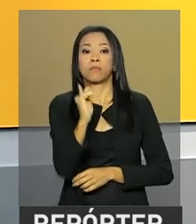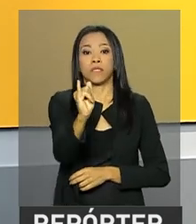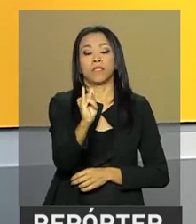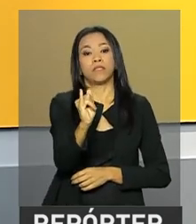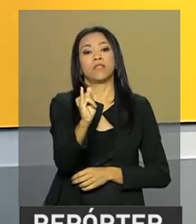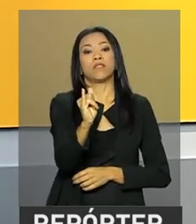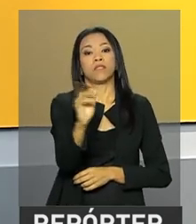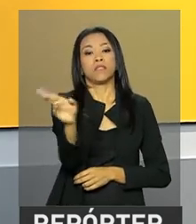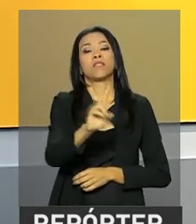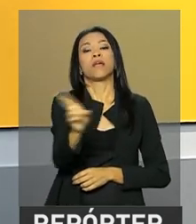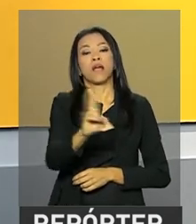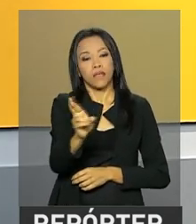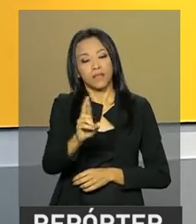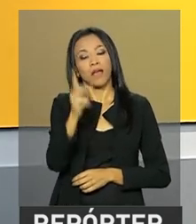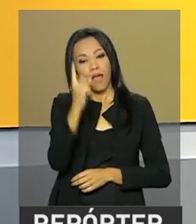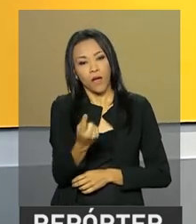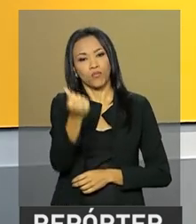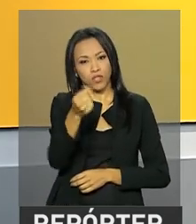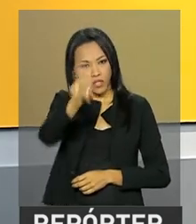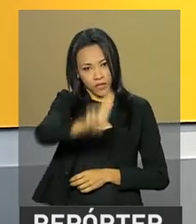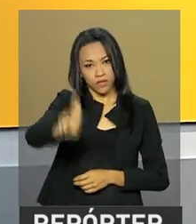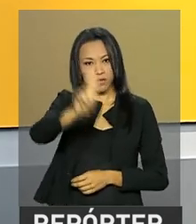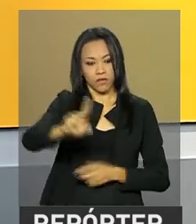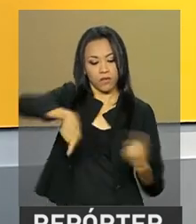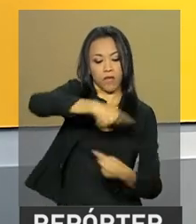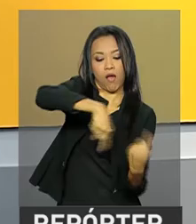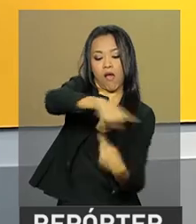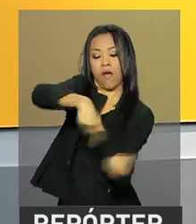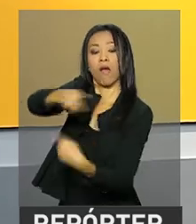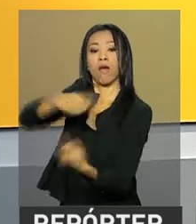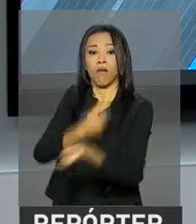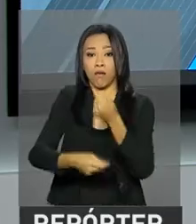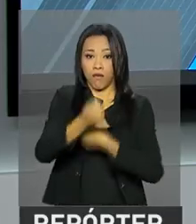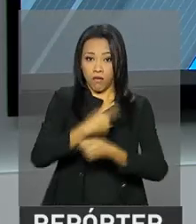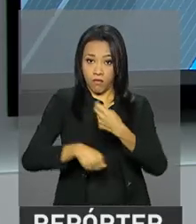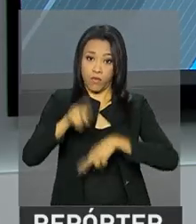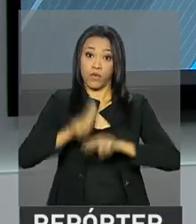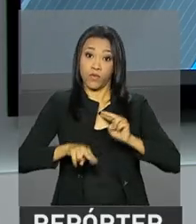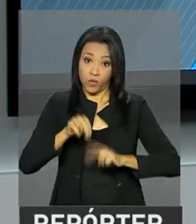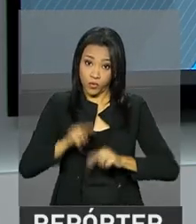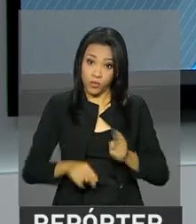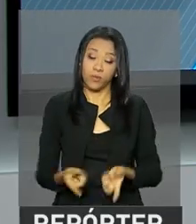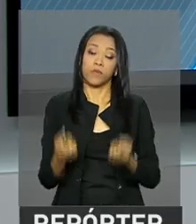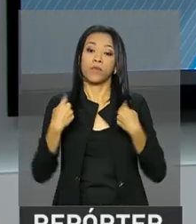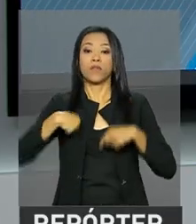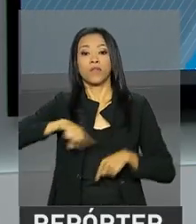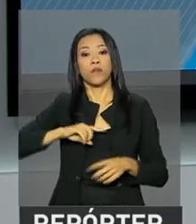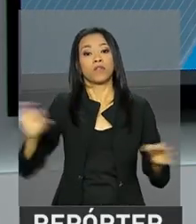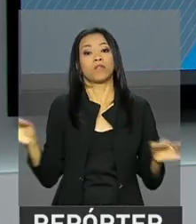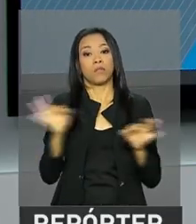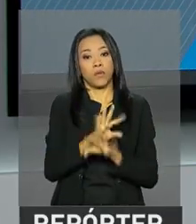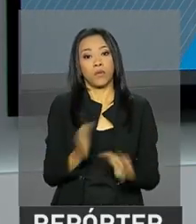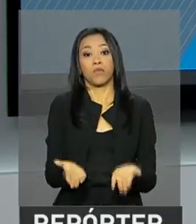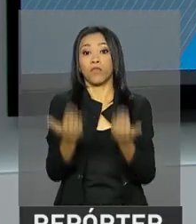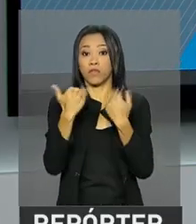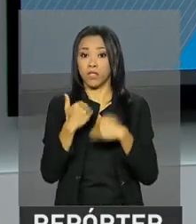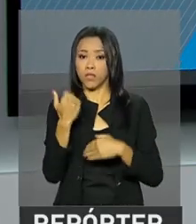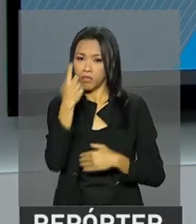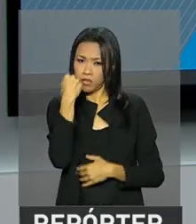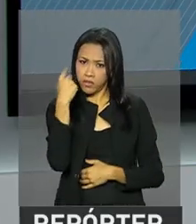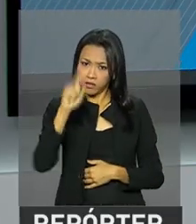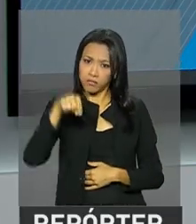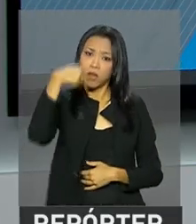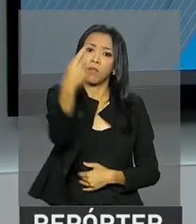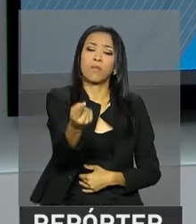sejam injetados na economia em junho e reportei ibérica por aqui voltamos em uma